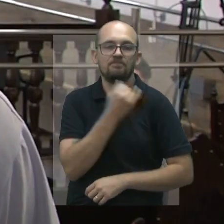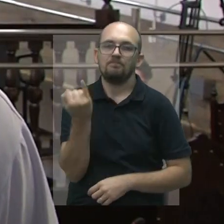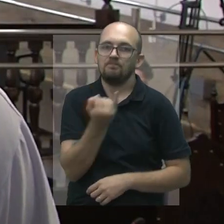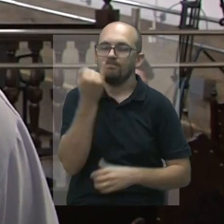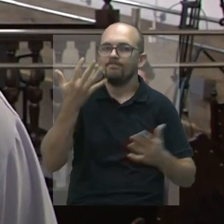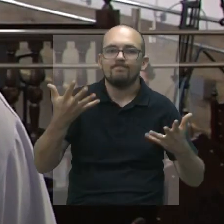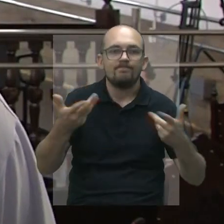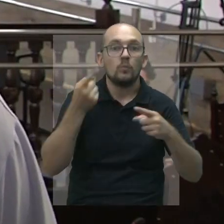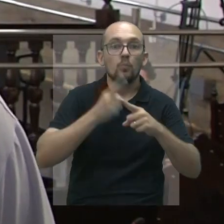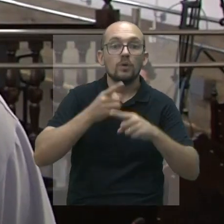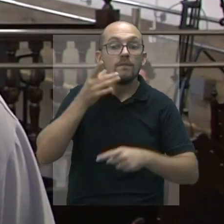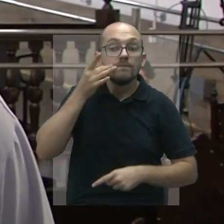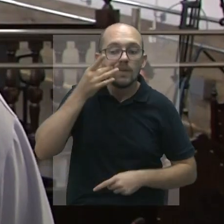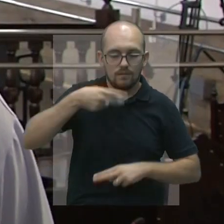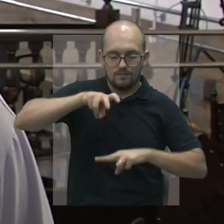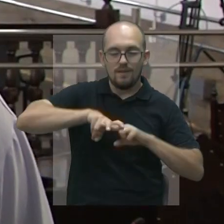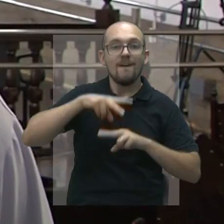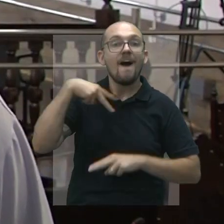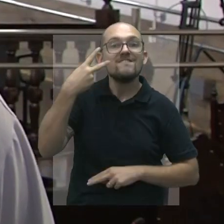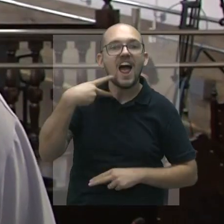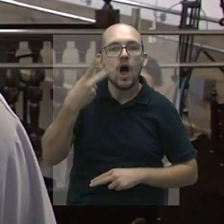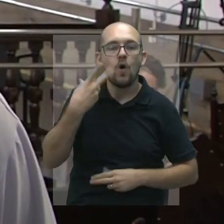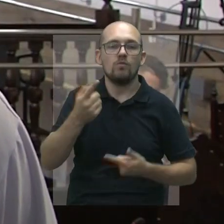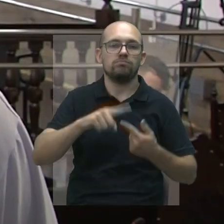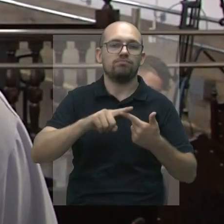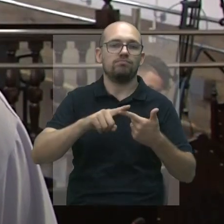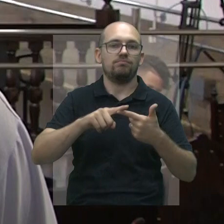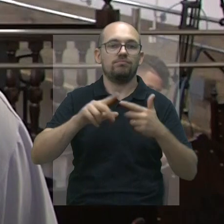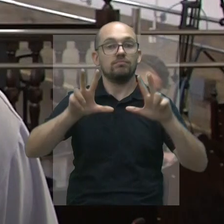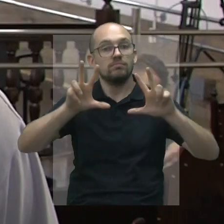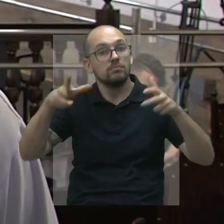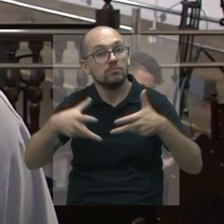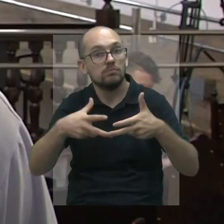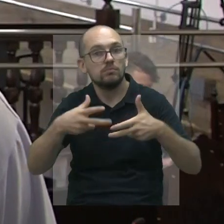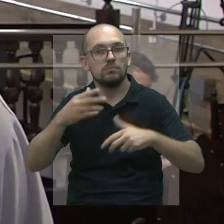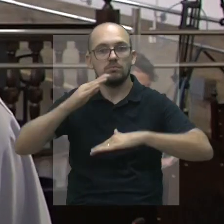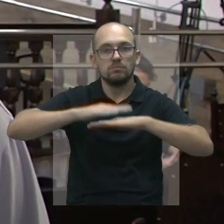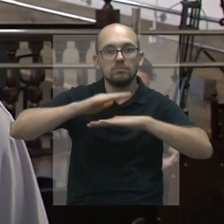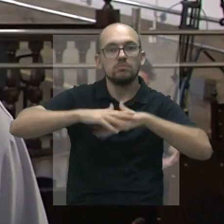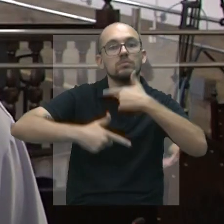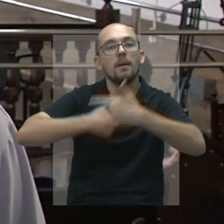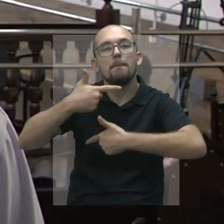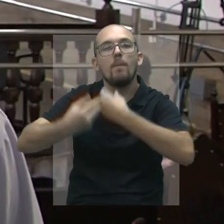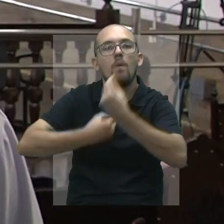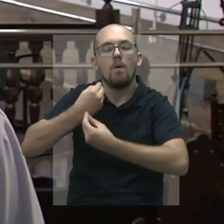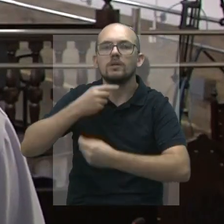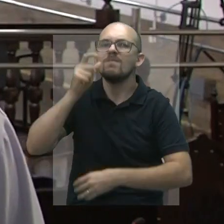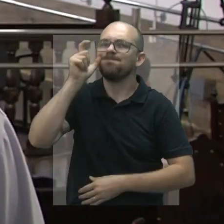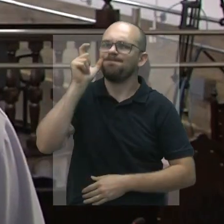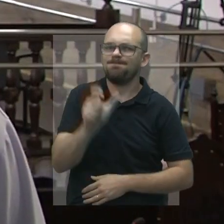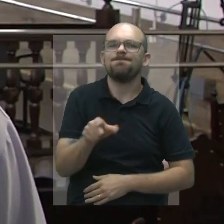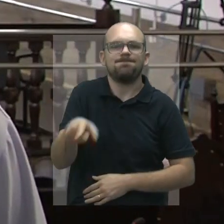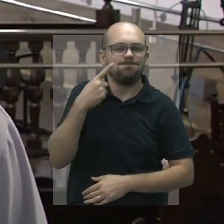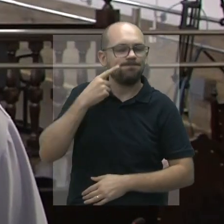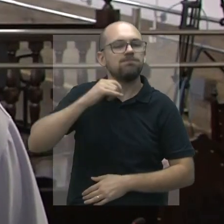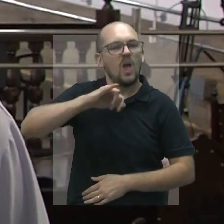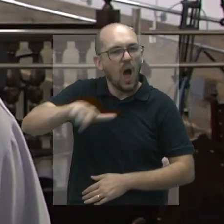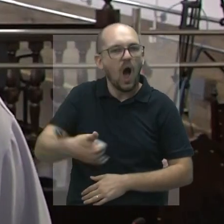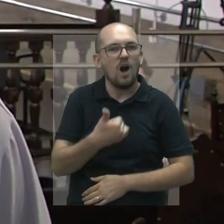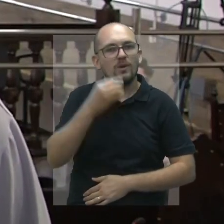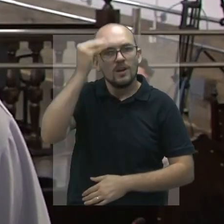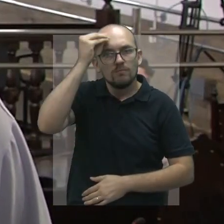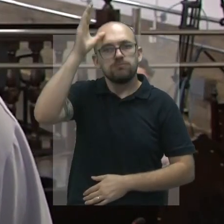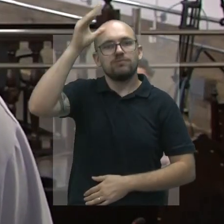vivenciaram o papel do vereador, o papel da casa da Câmara Municipal de Jaú, que eu achei muito interessante para eles. Vai ser muito proveitoso para